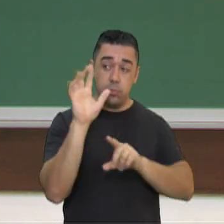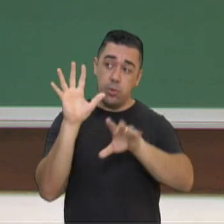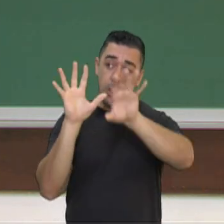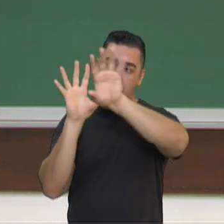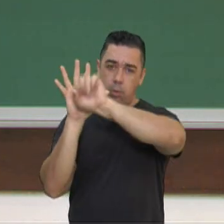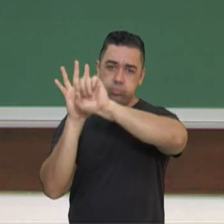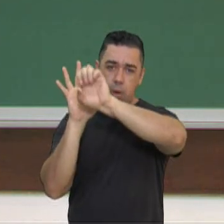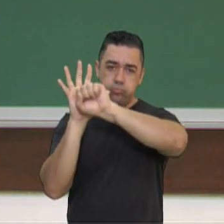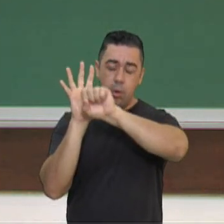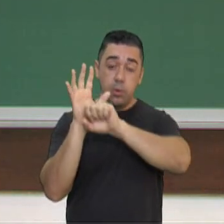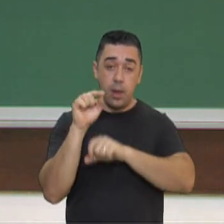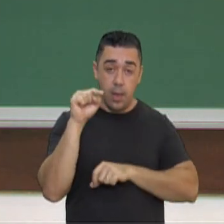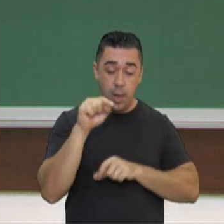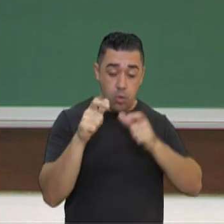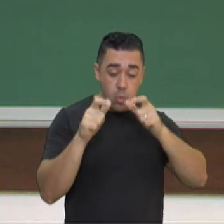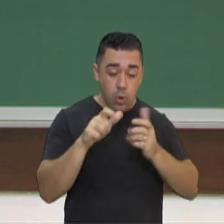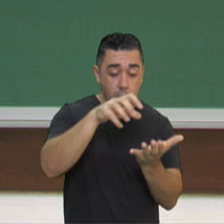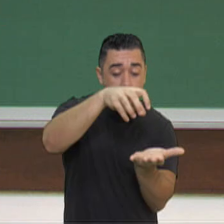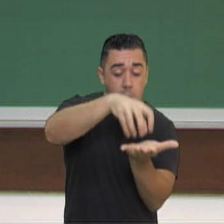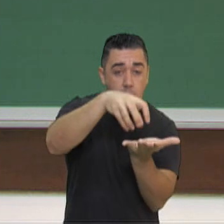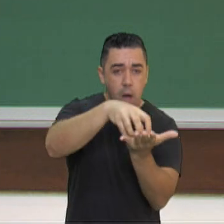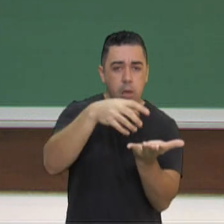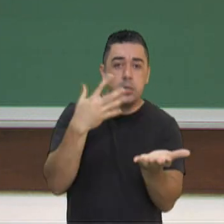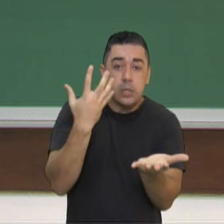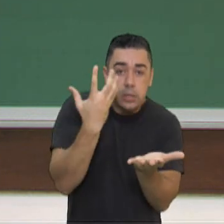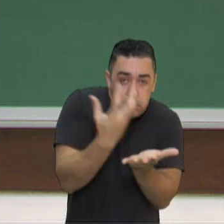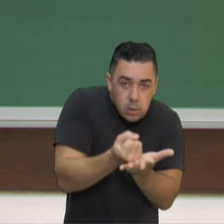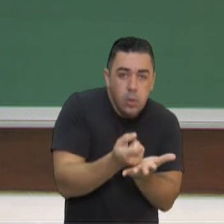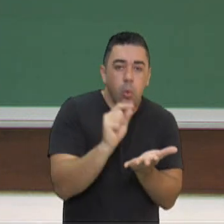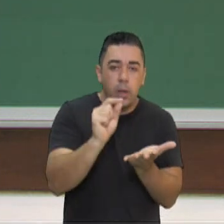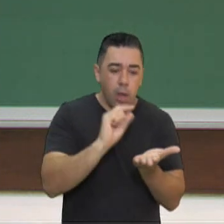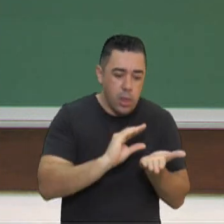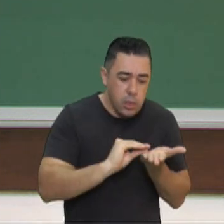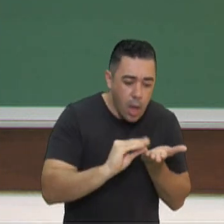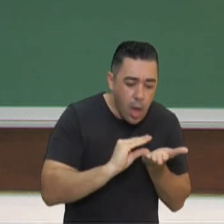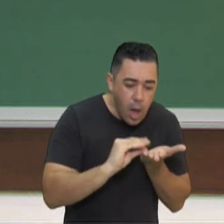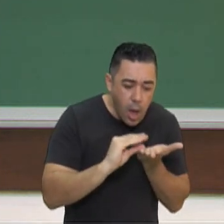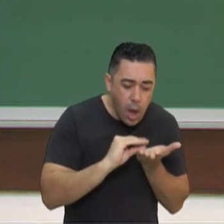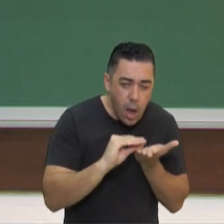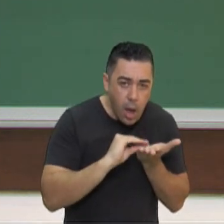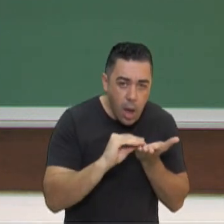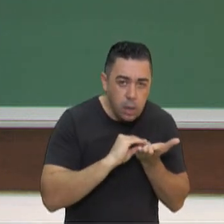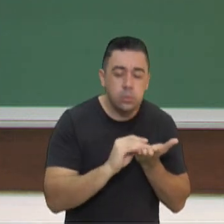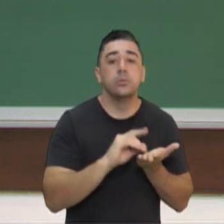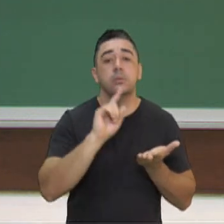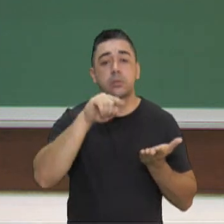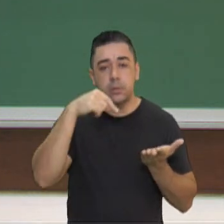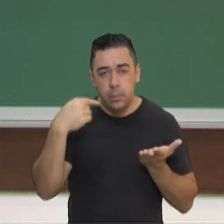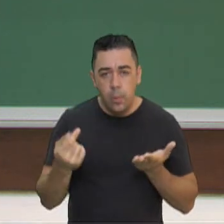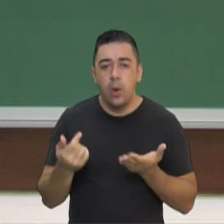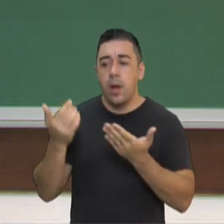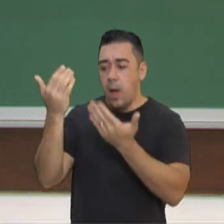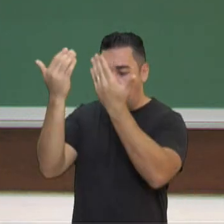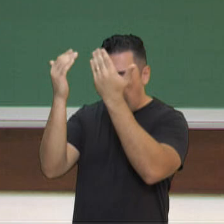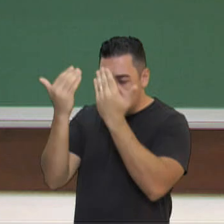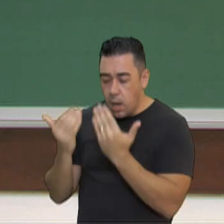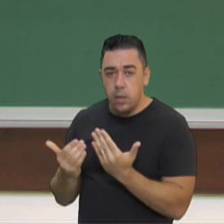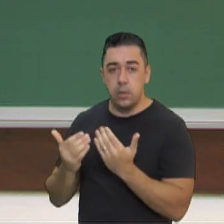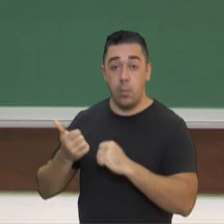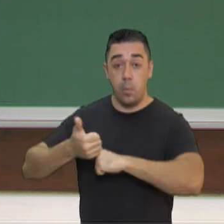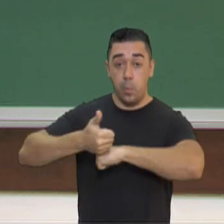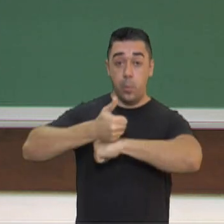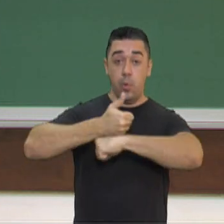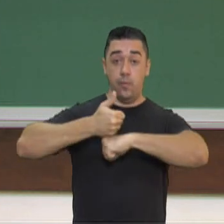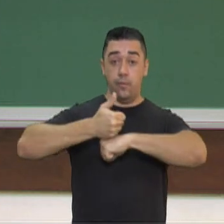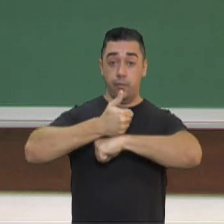estações meteorológicas coletam dados e esses dados serão analisados pelos